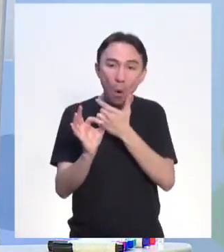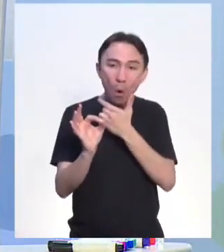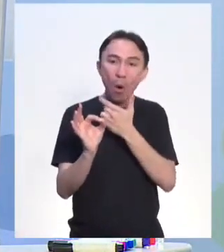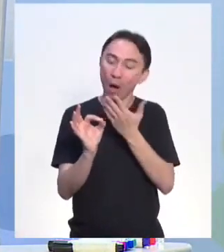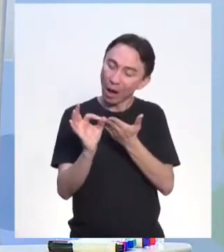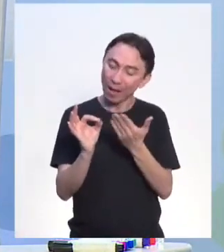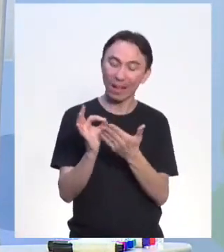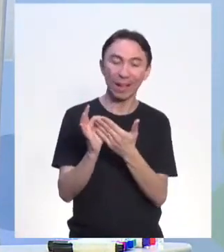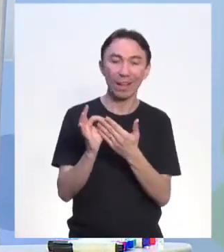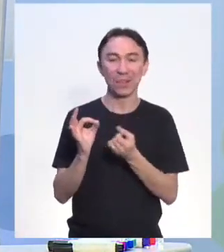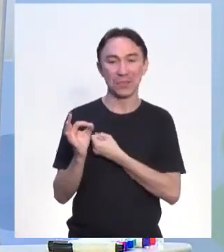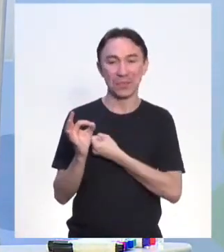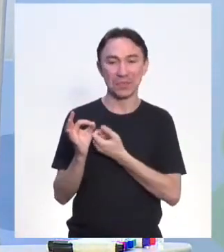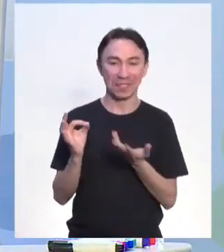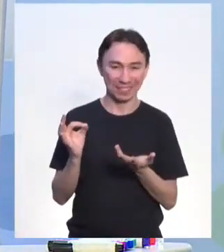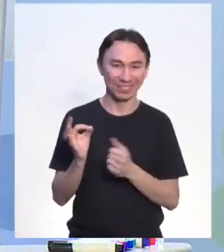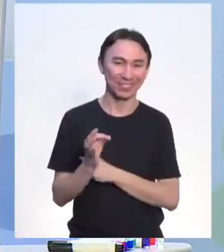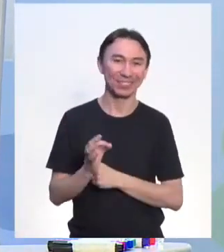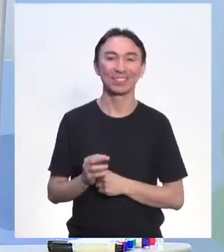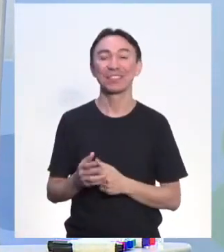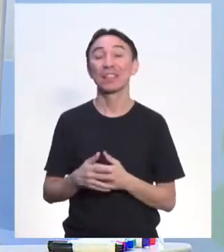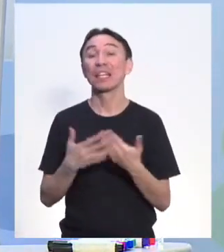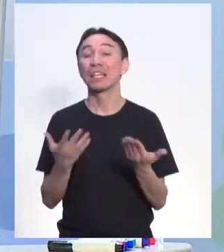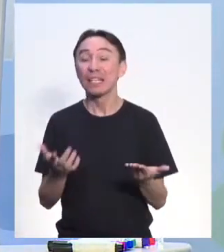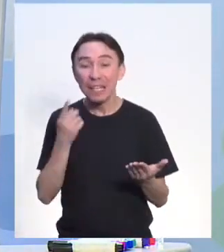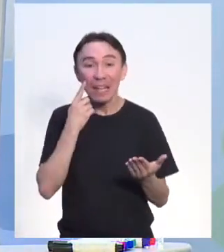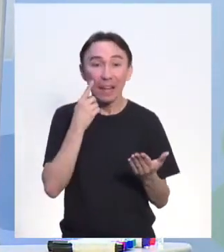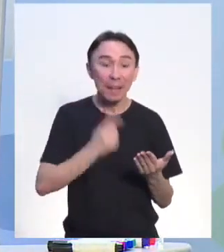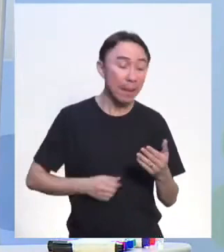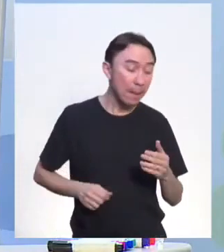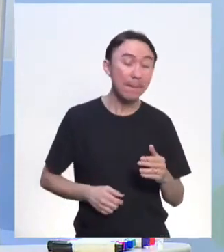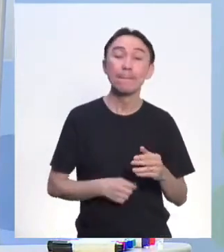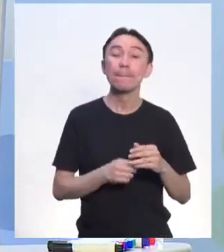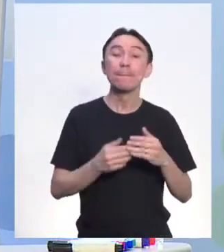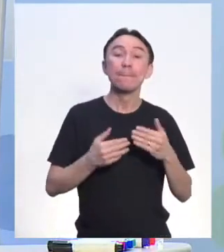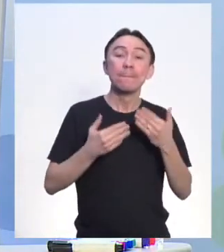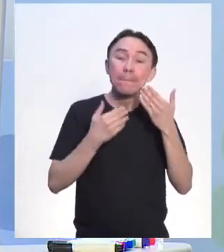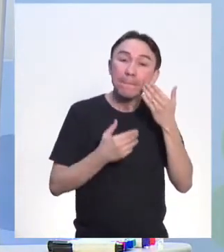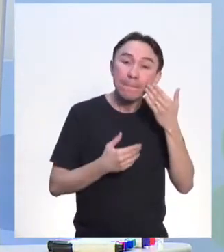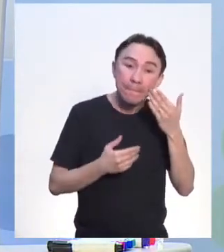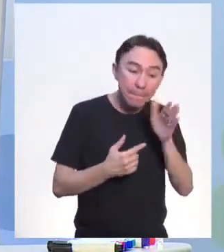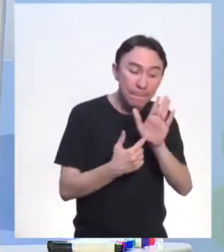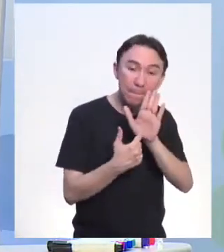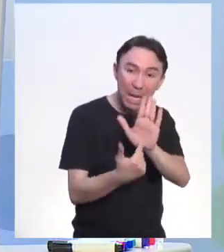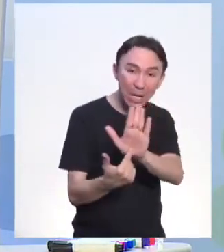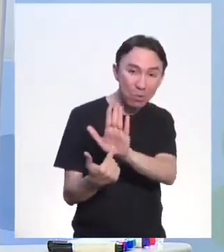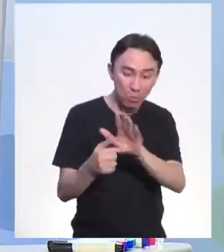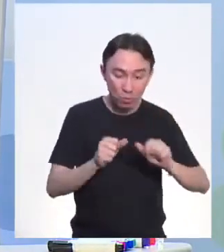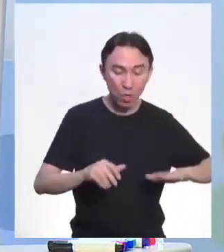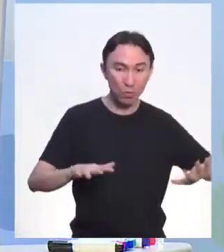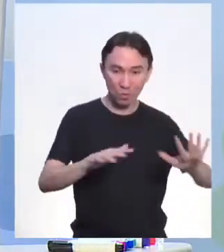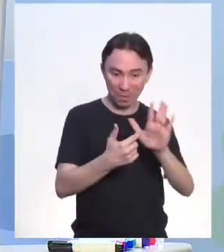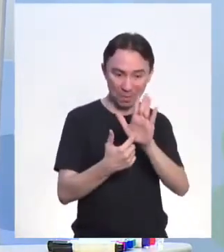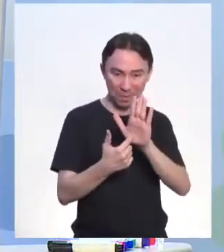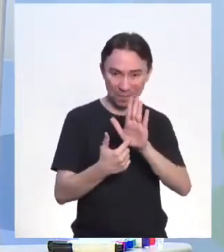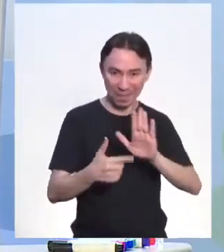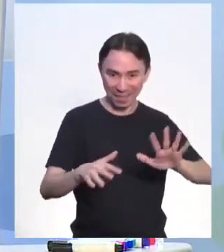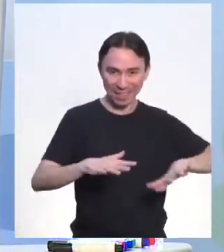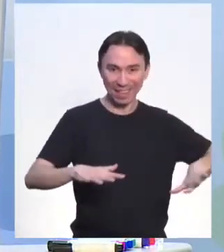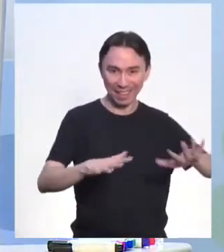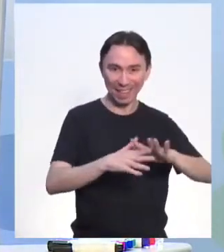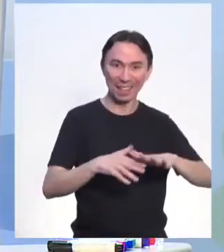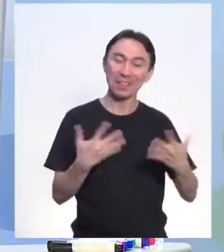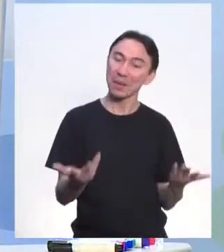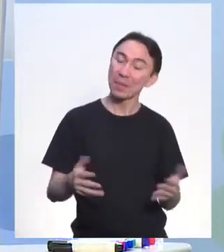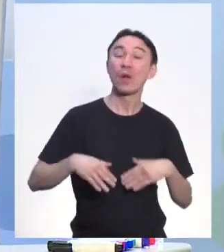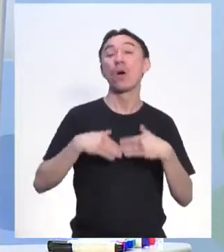espaço amostral, a gente está querendo saber quais são as possíveis respostas. Eu já disse que é uma cara ou uma coroa. Então, o ômega ou